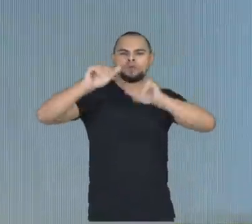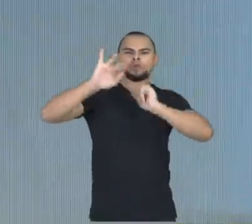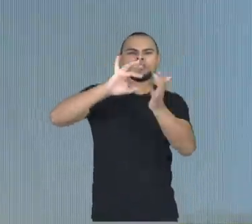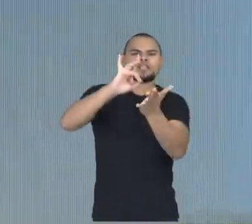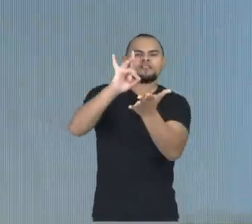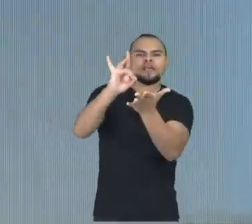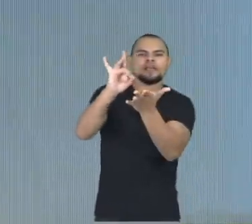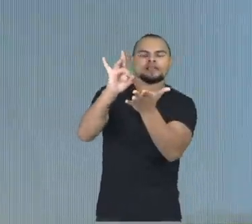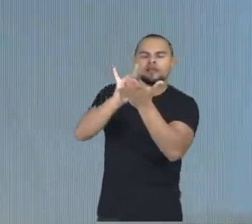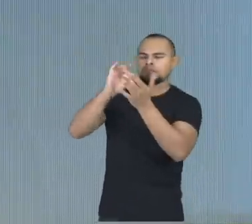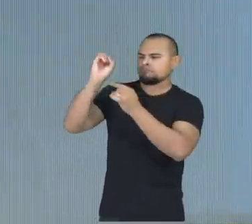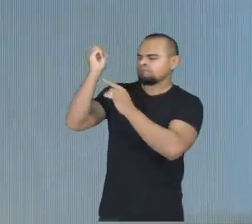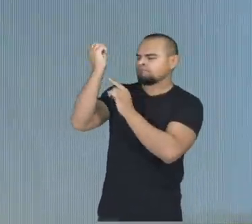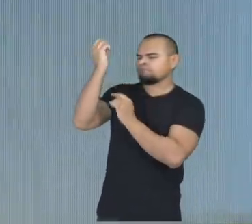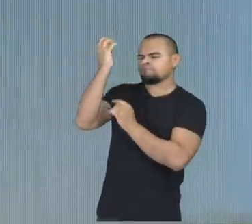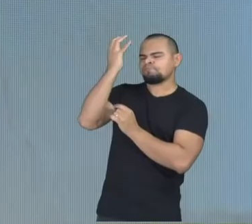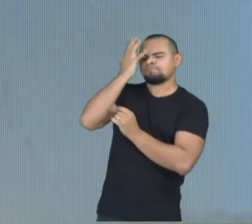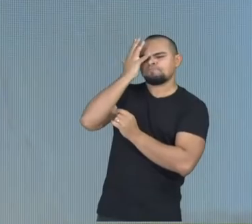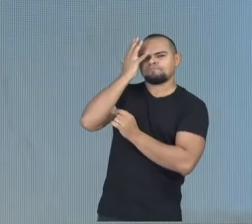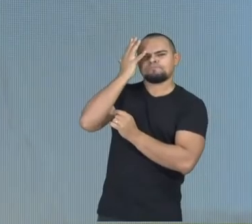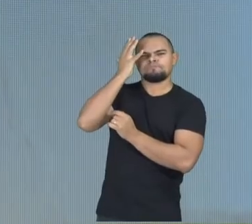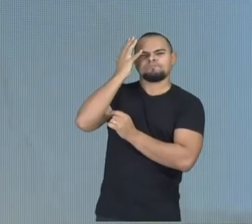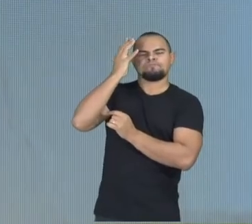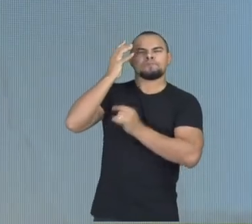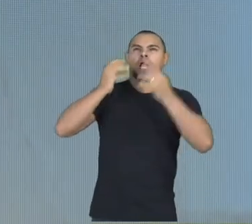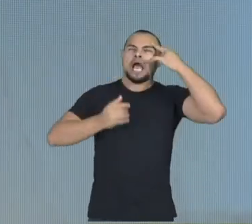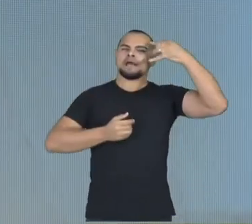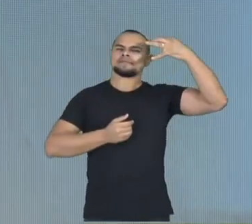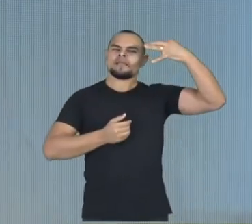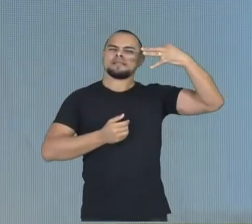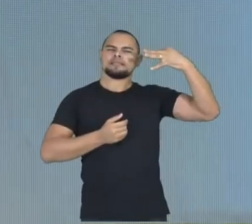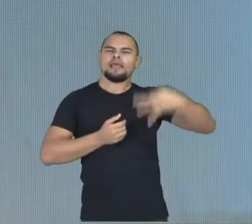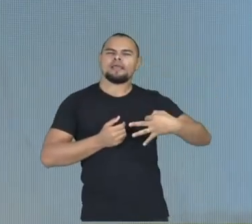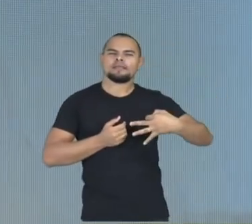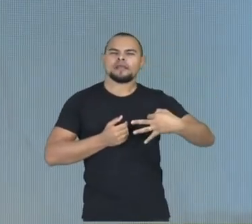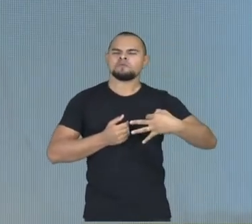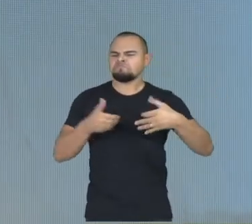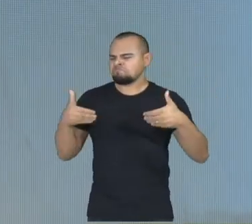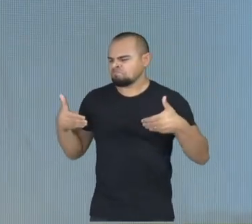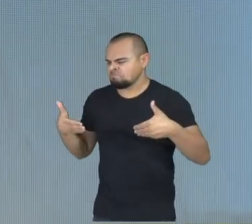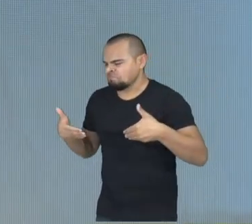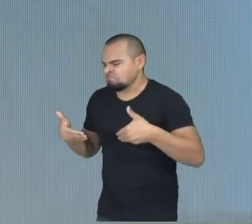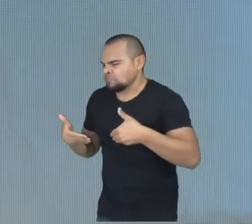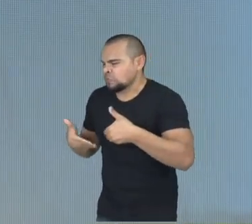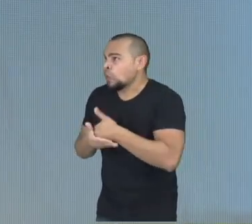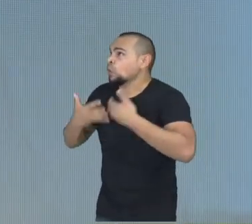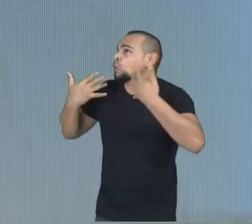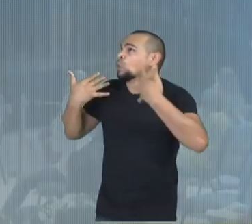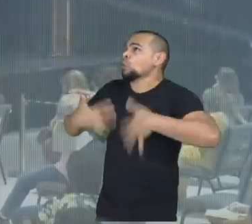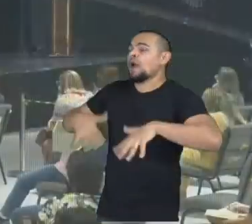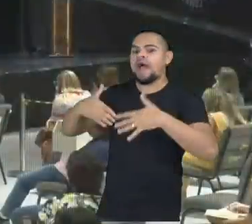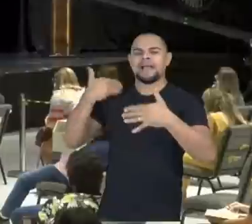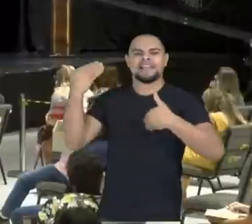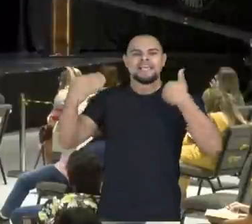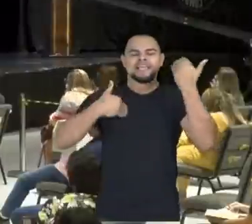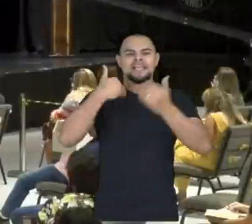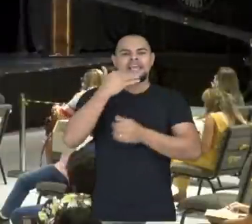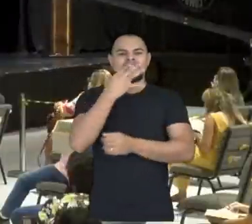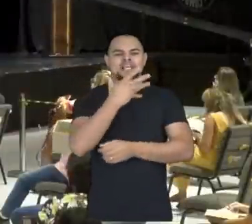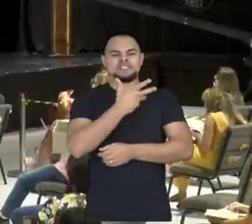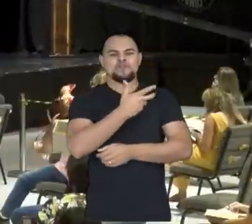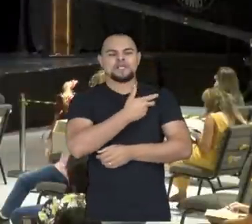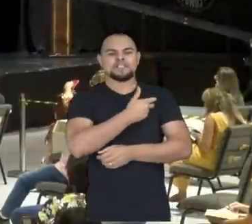recebido a revelação, a convicção, o temor, o tremor e a alegria da salvação, que